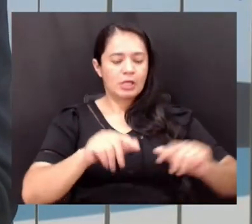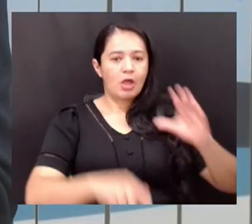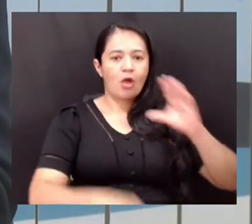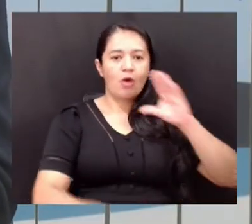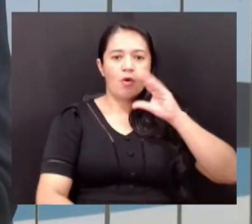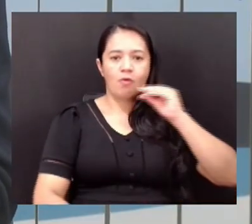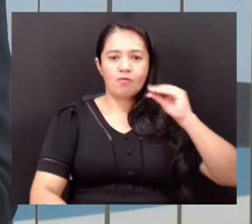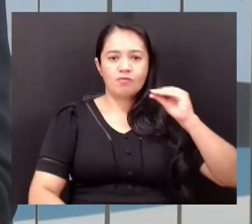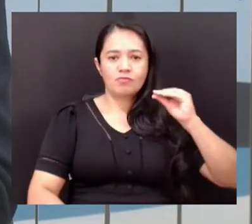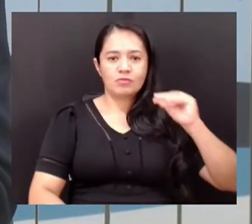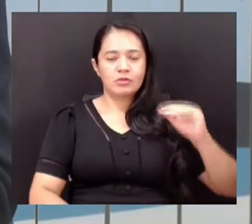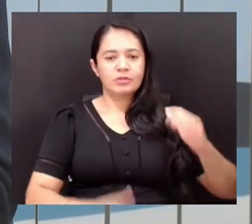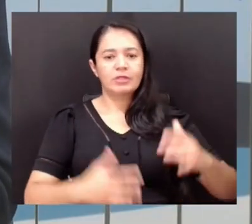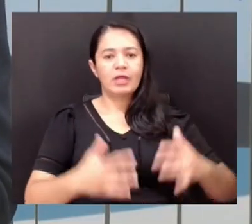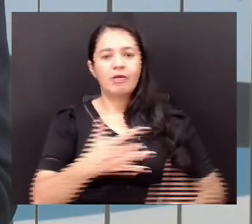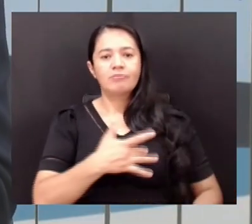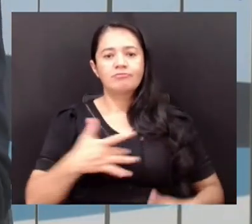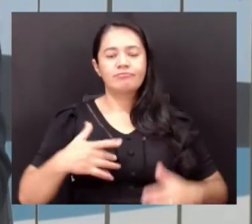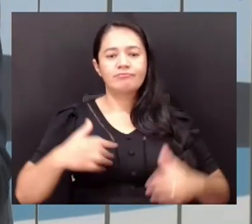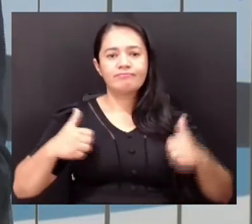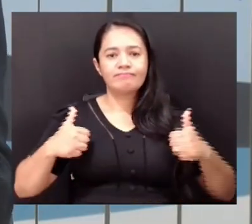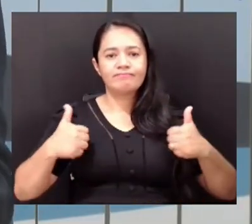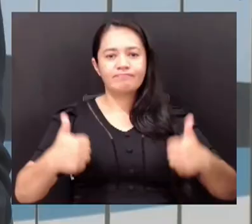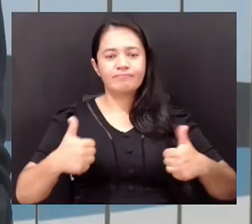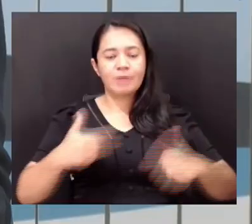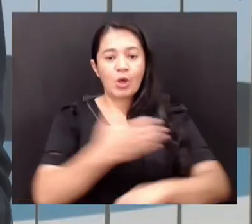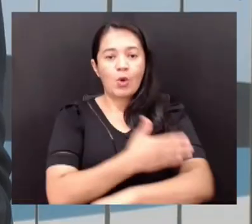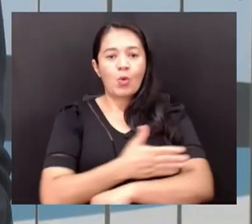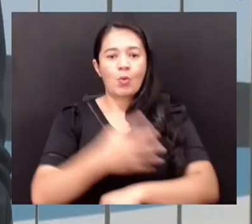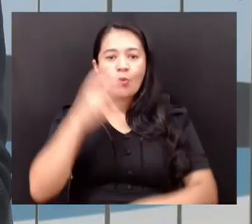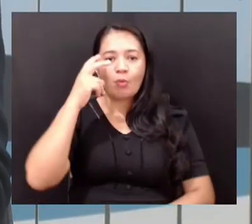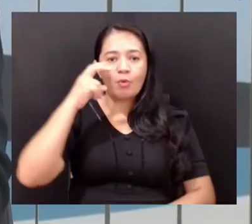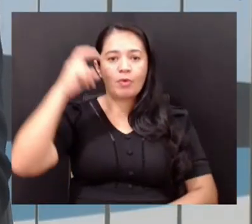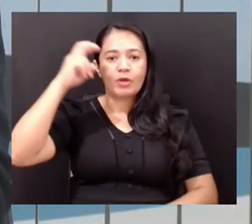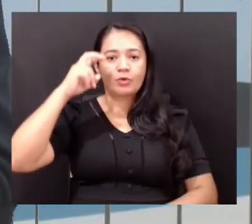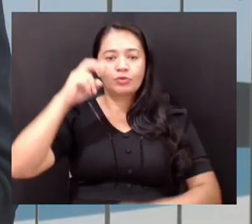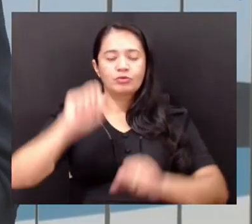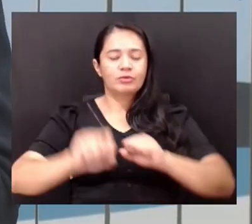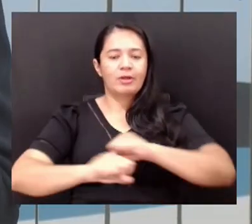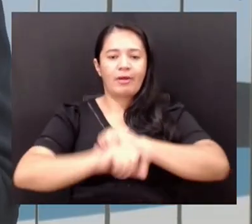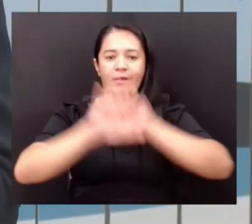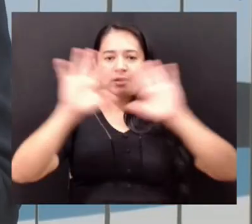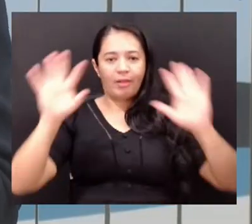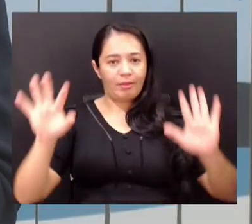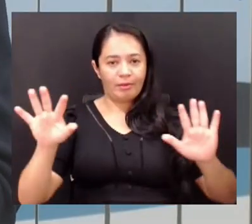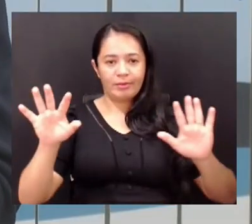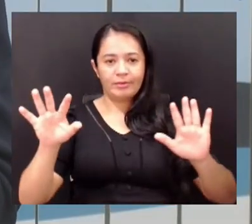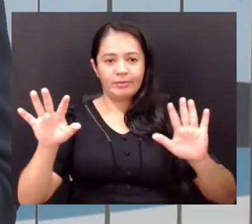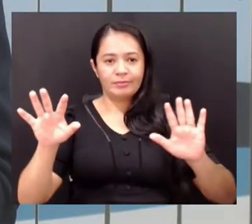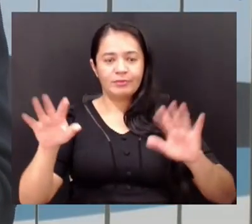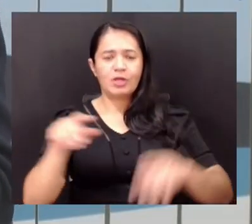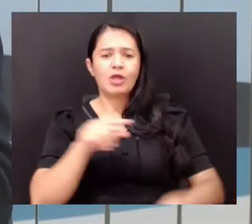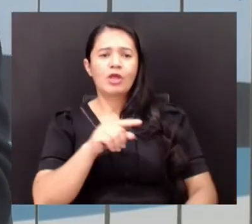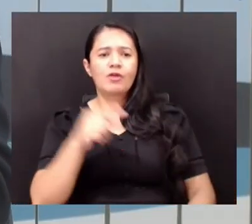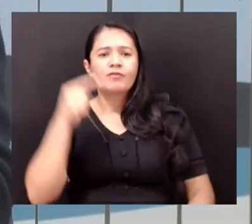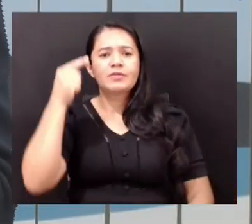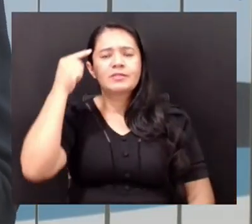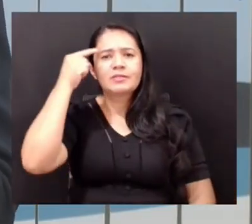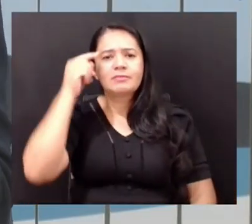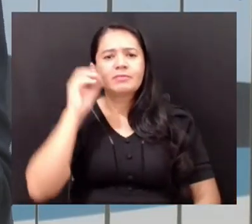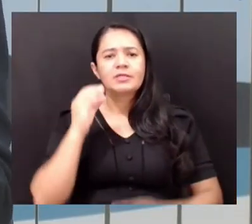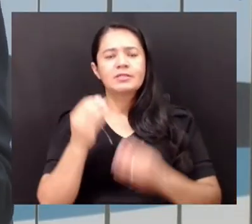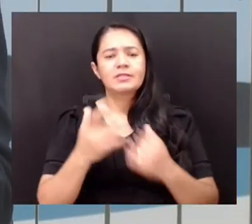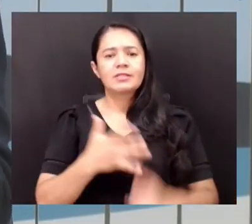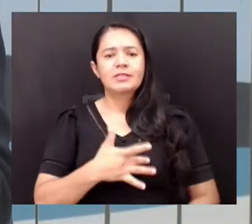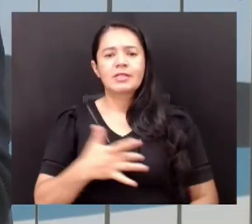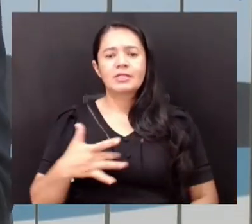está baseado numa cultura de transparência e você pensar na saúde geral